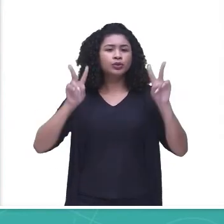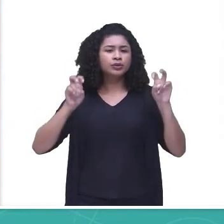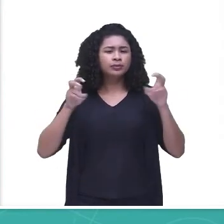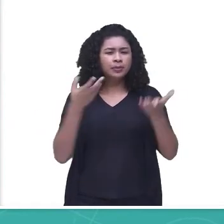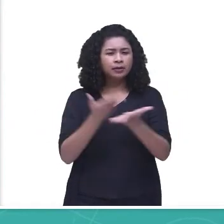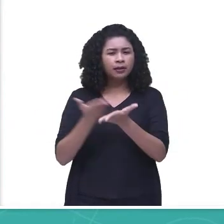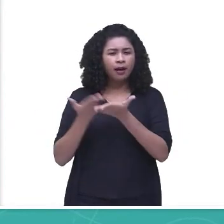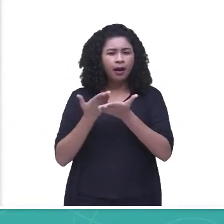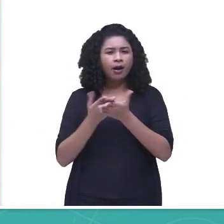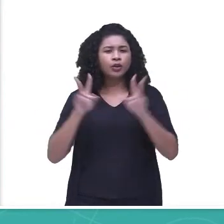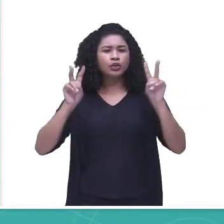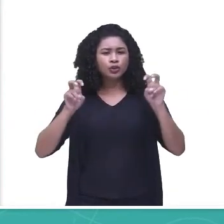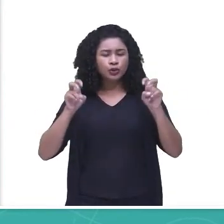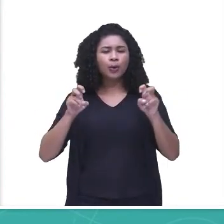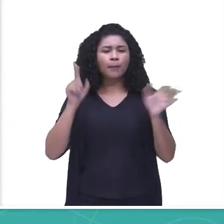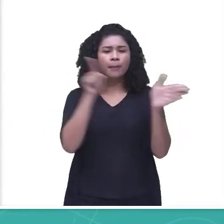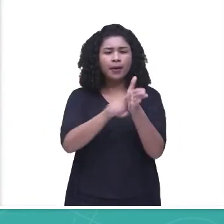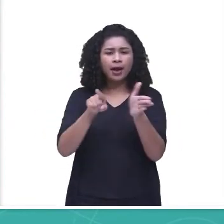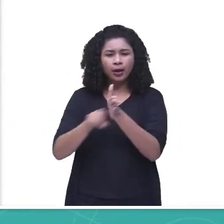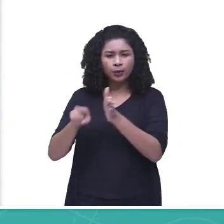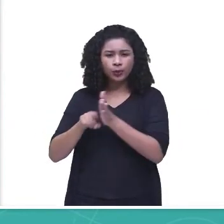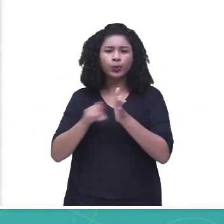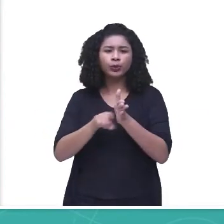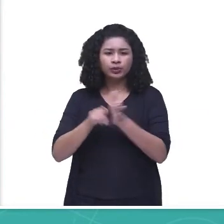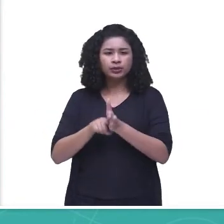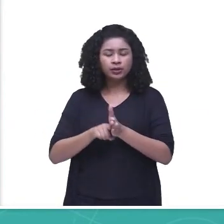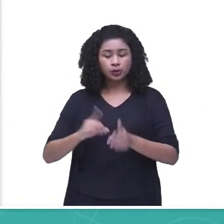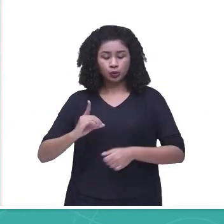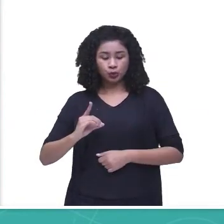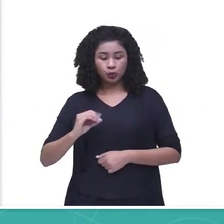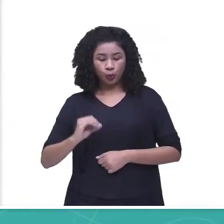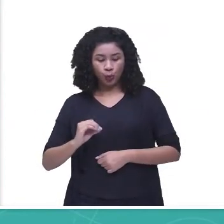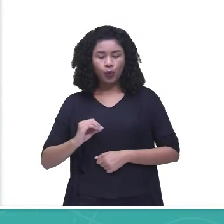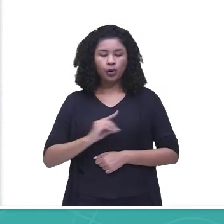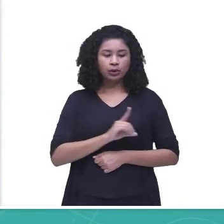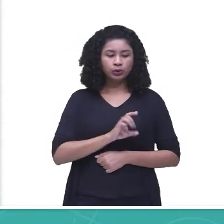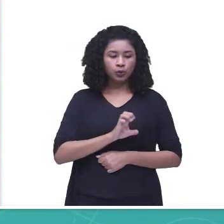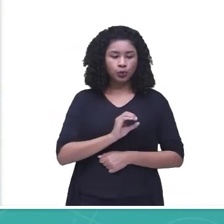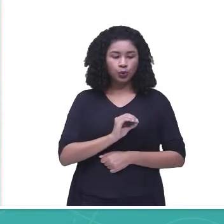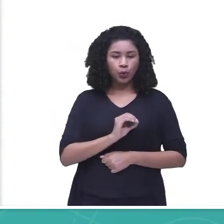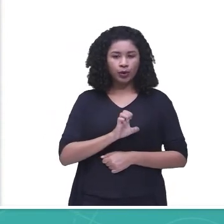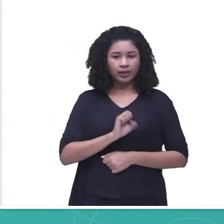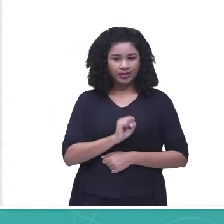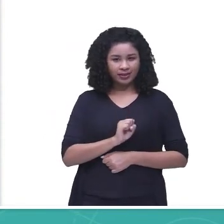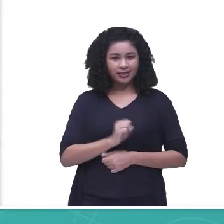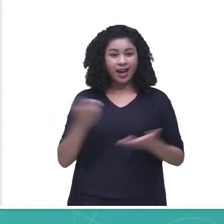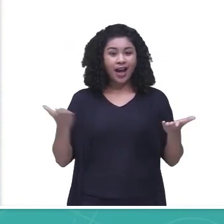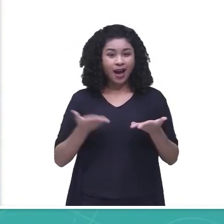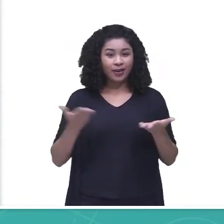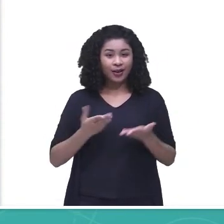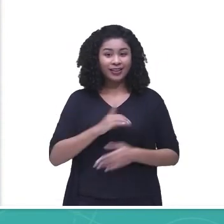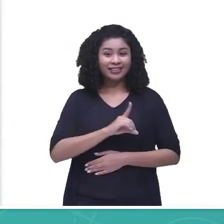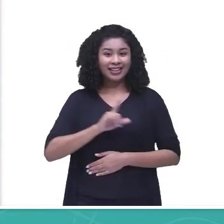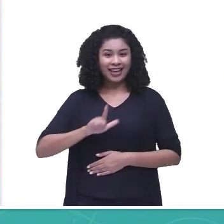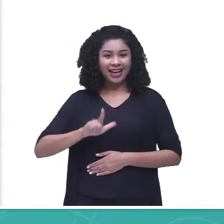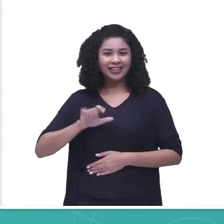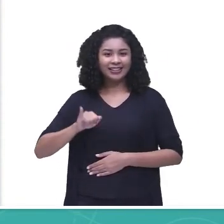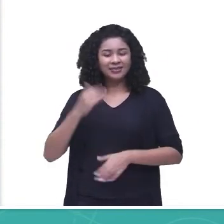com do Simple Present, com o do e o does. E agora a gente vai colocar tudo isso em prática na nossa DLI. Vamos